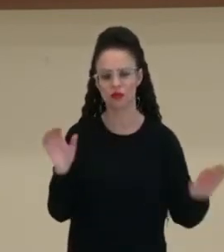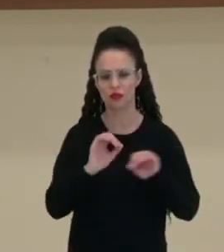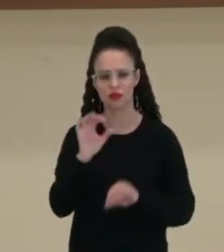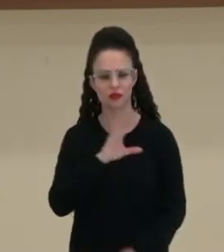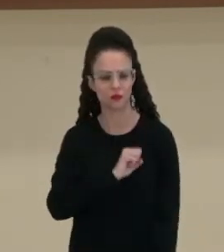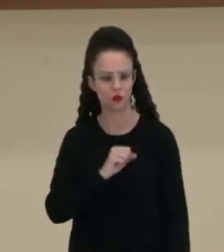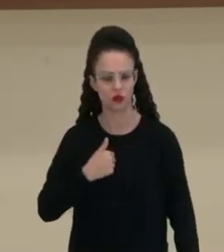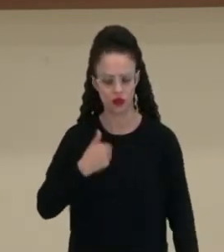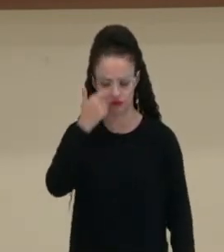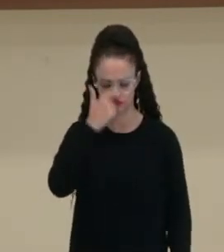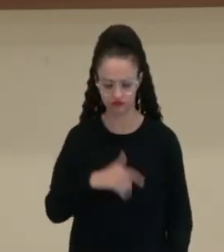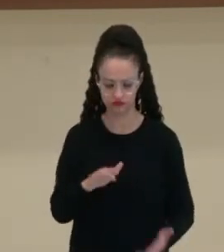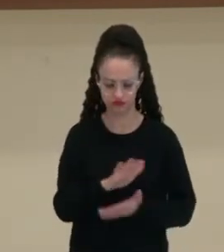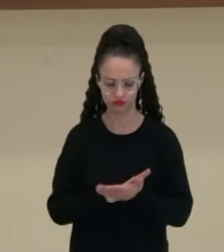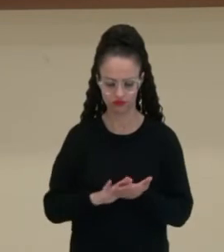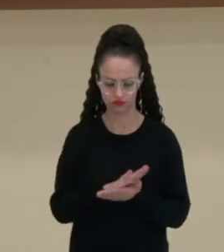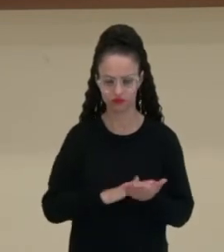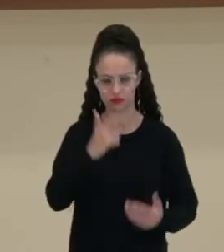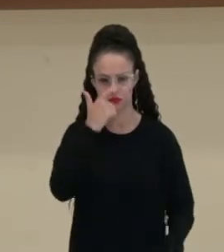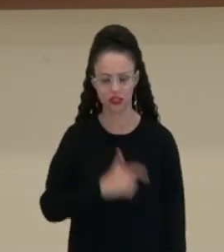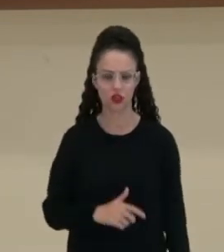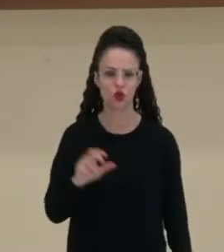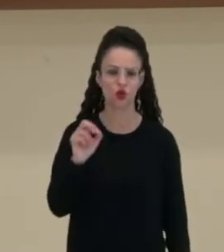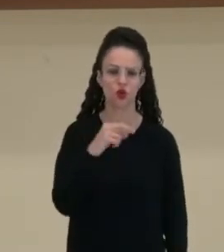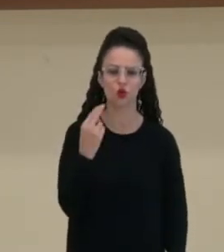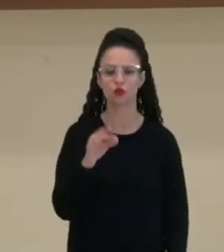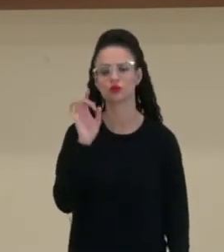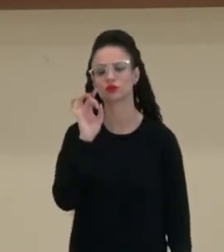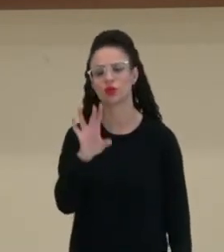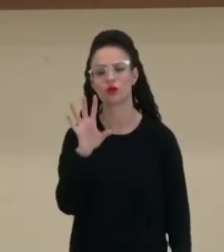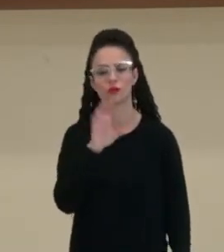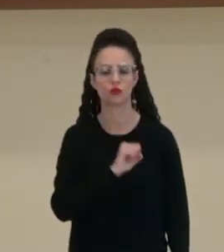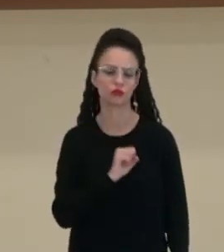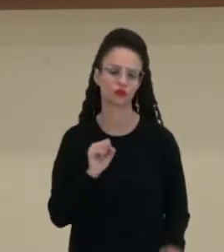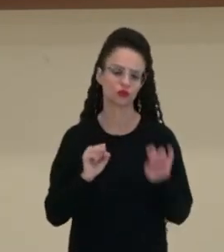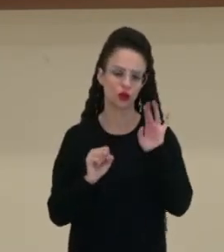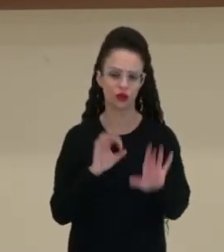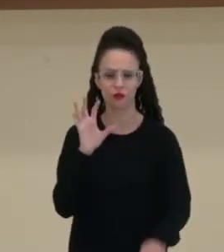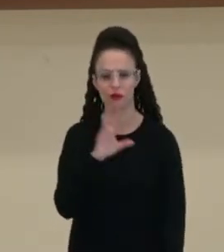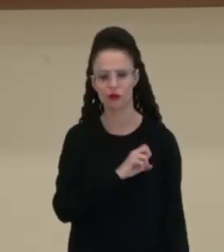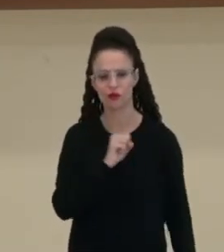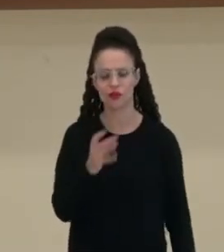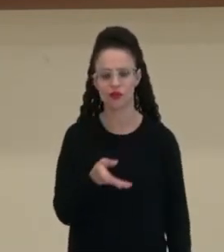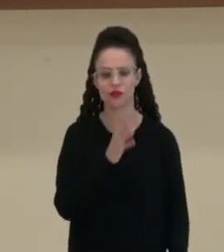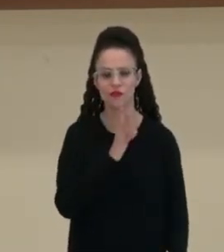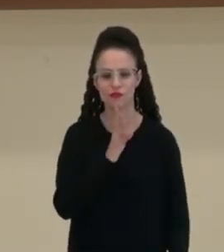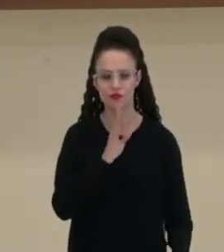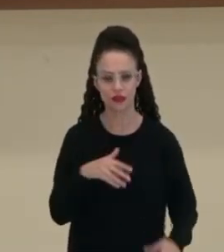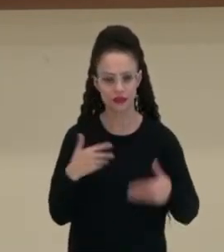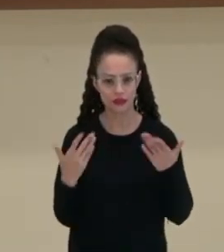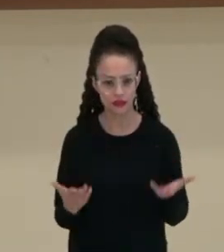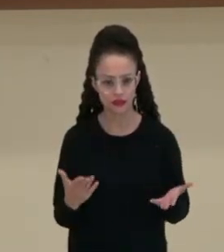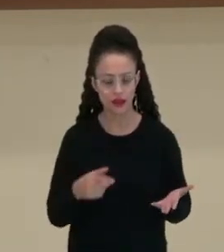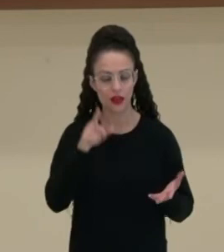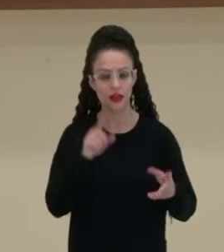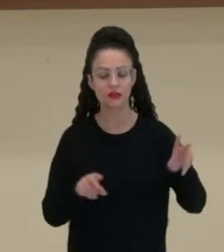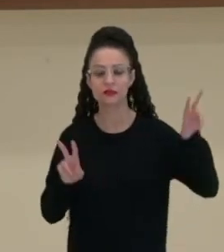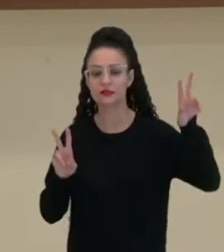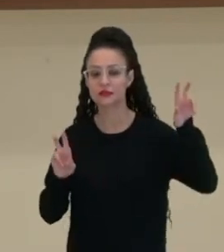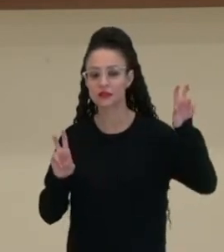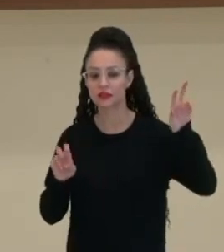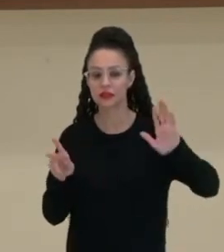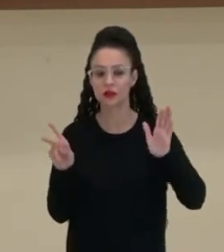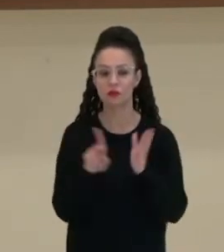eu nada seria, né? Ou é só o amor que conhece, né? Ele cita trechos